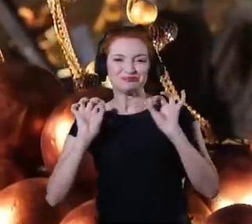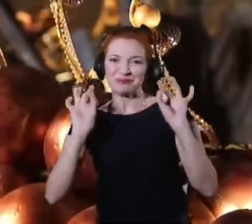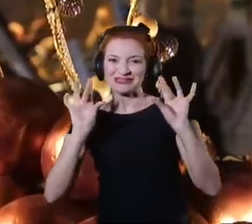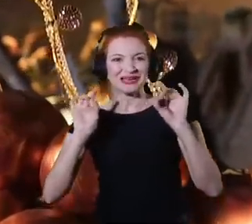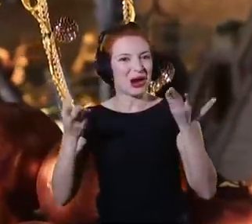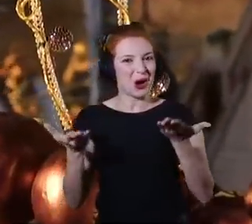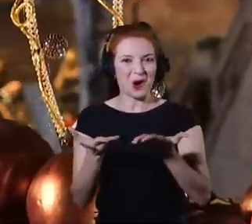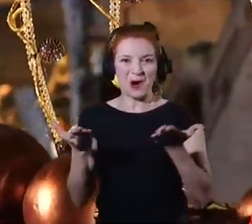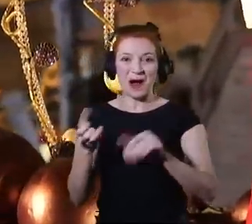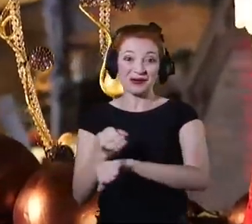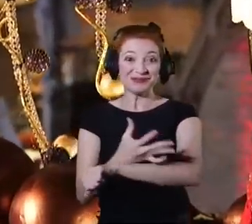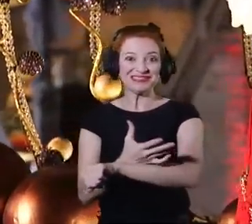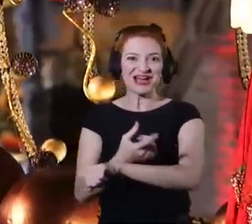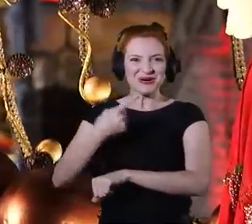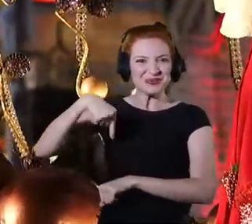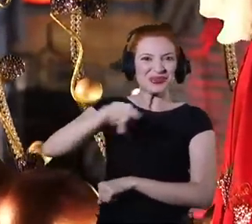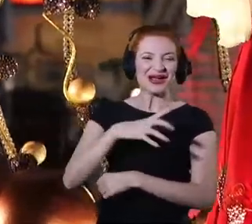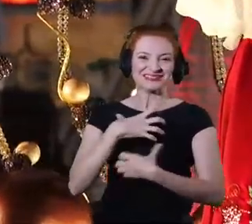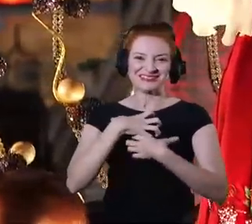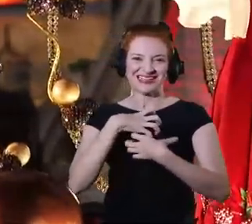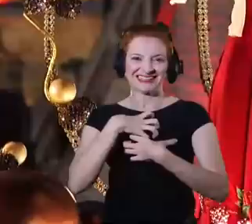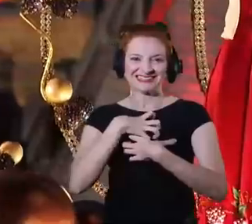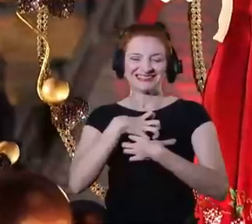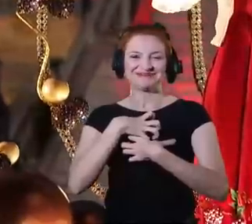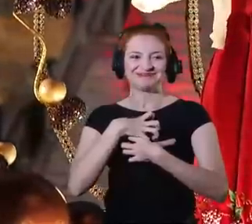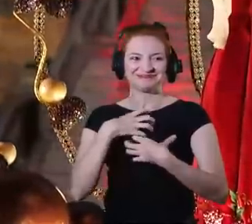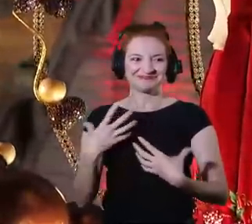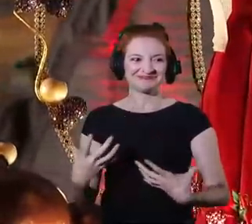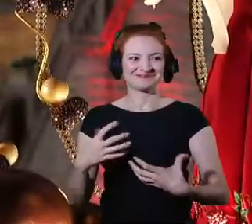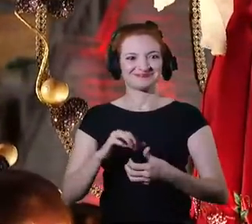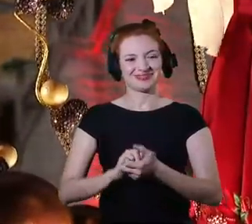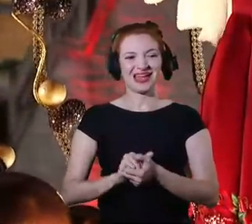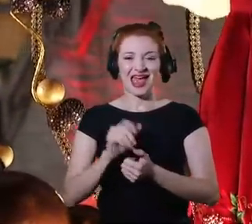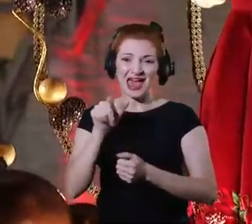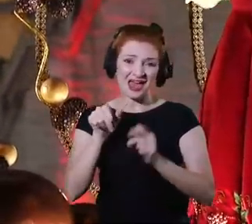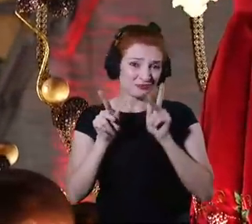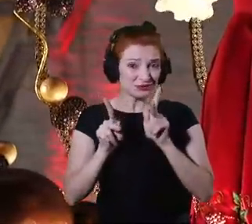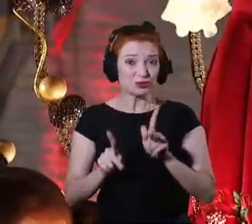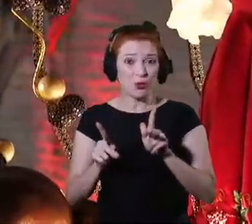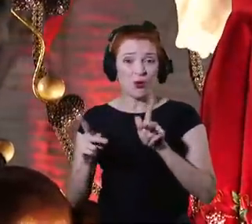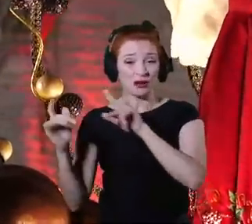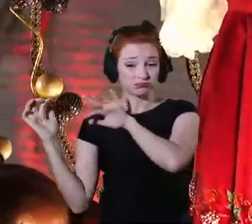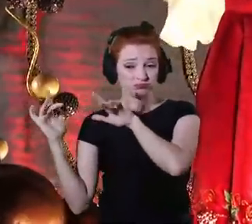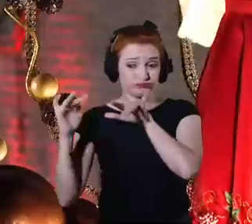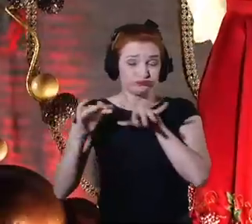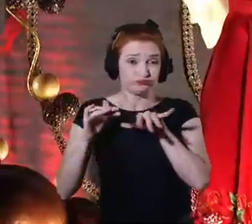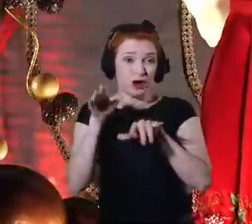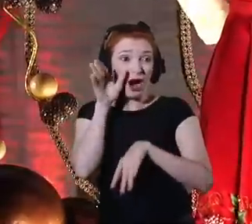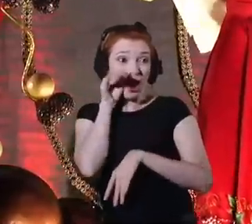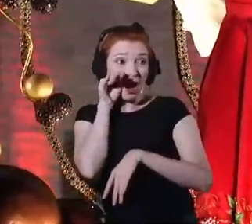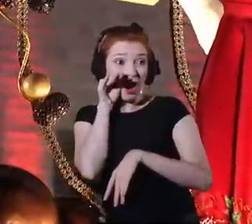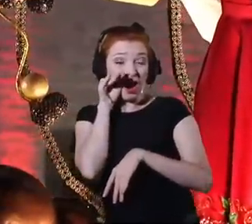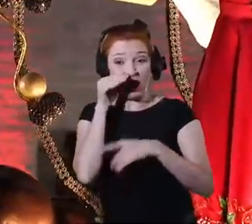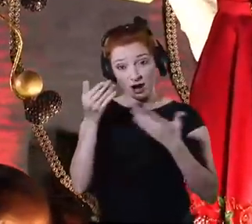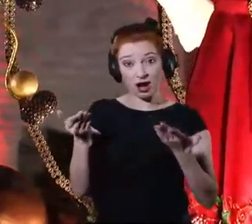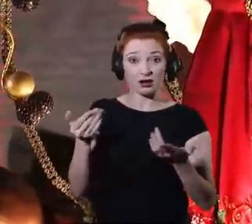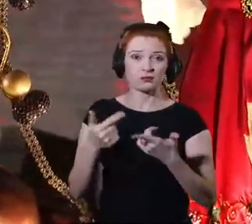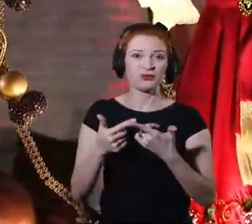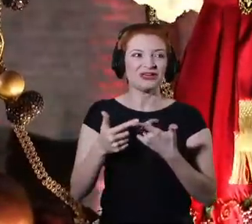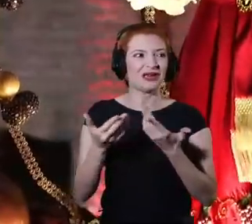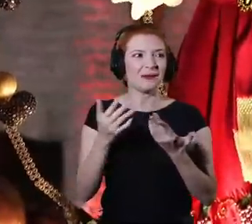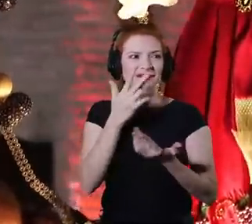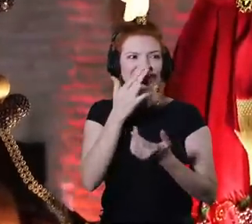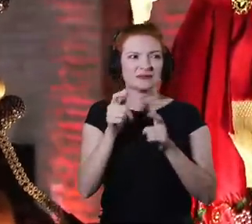essa emoção que a gente sente, que é transmitida por essas pessoas que vêm aqui. Não é à toa que a maioria das vezes o que fecha, o que encerra